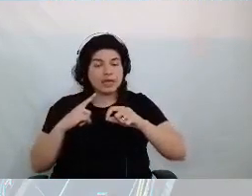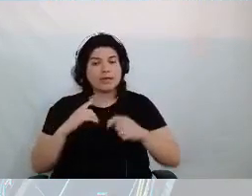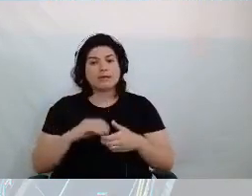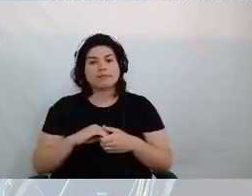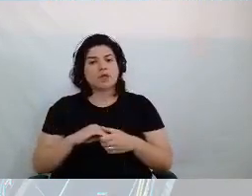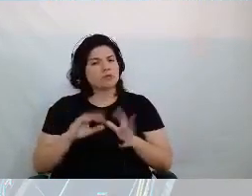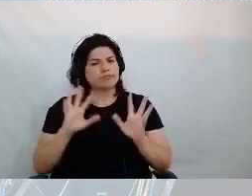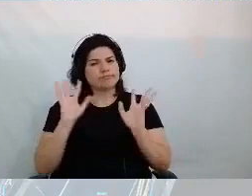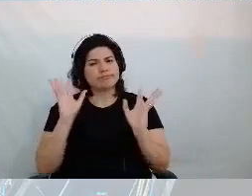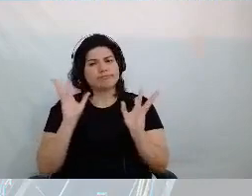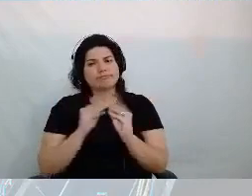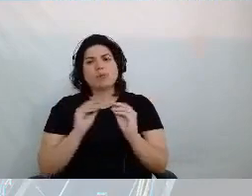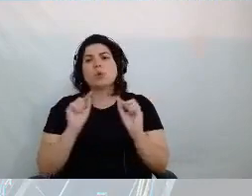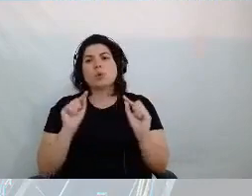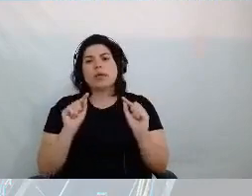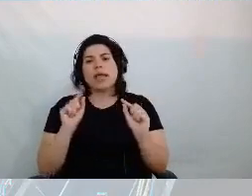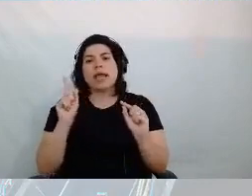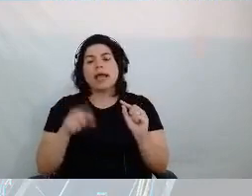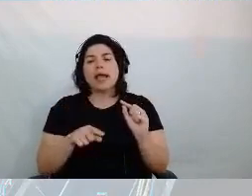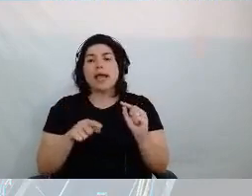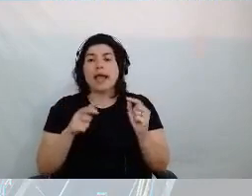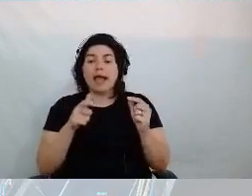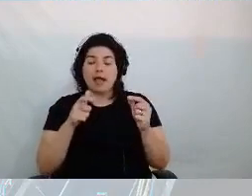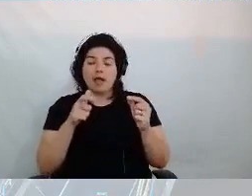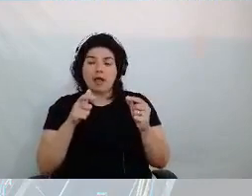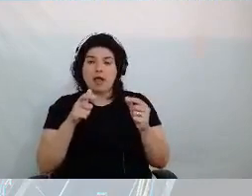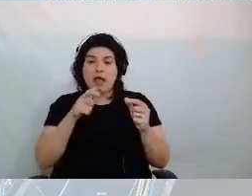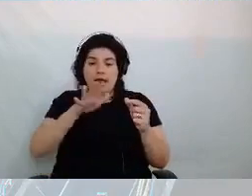que o ramp-up, então, são os steps para subir a carga.